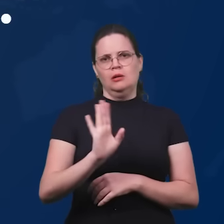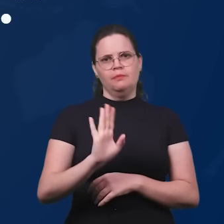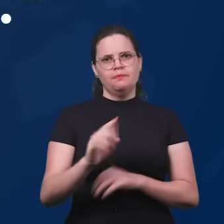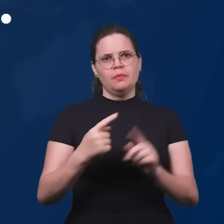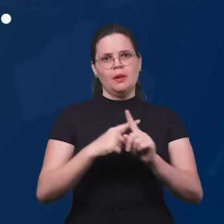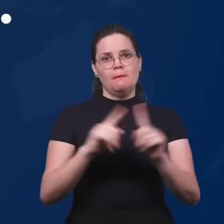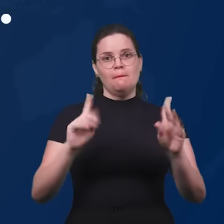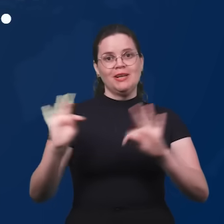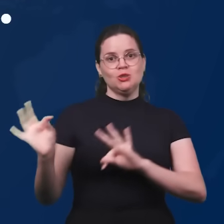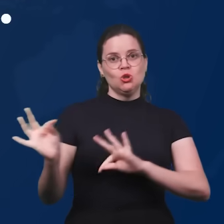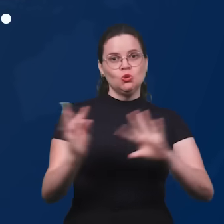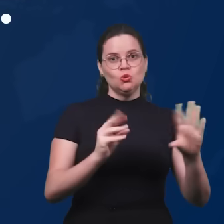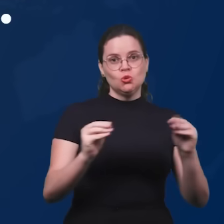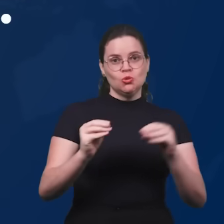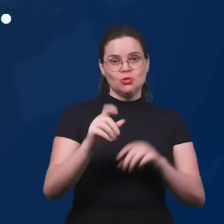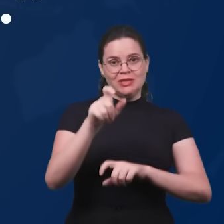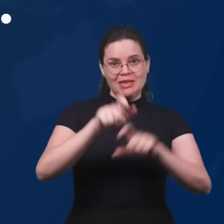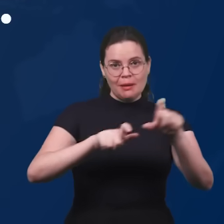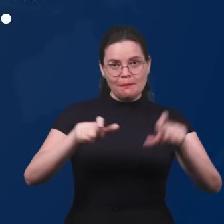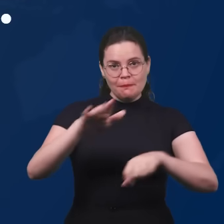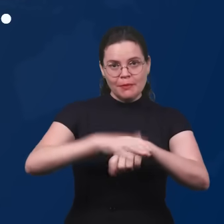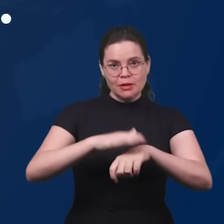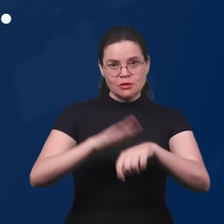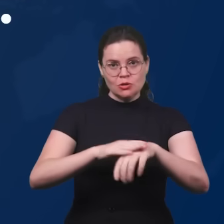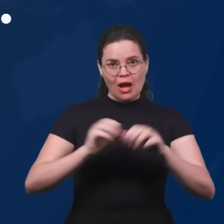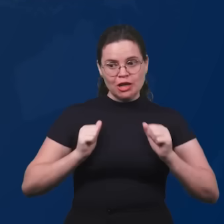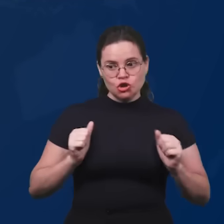semear, isso também ceifará.